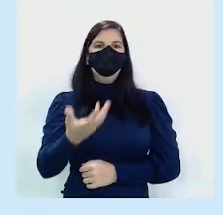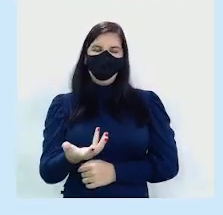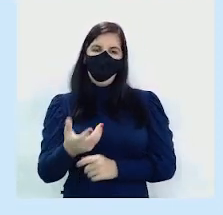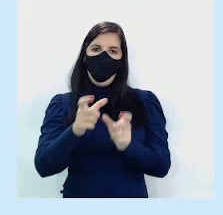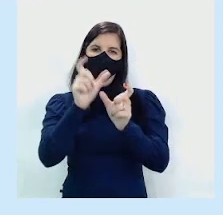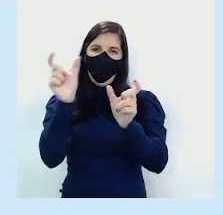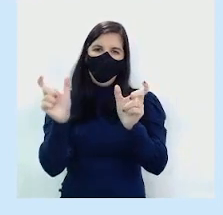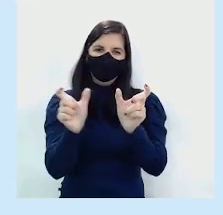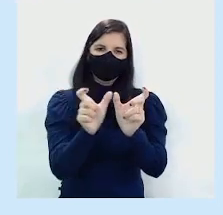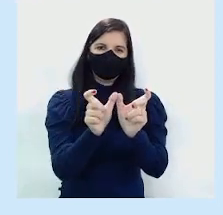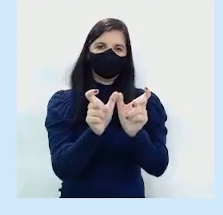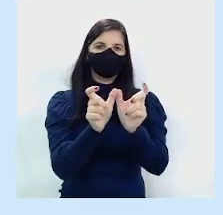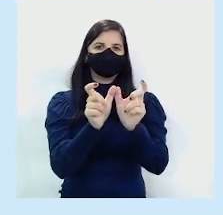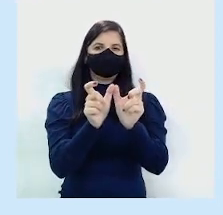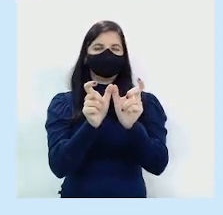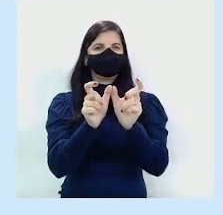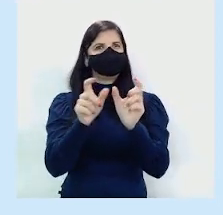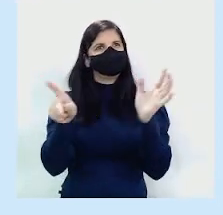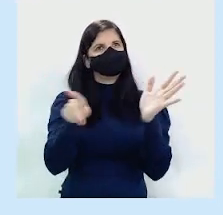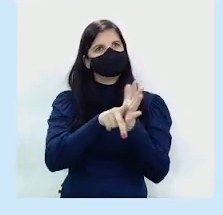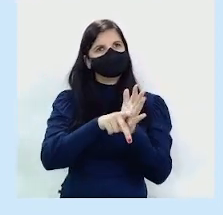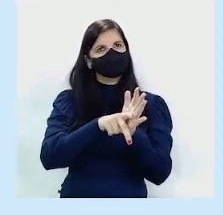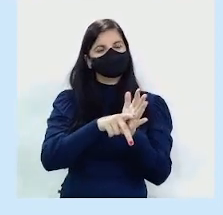termos relacionados a